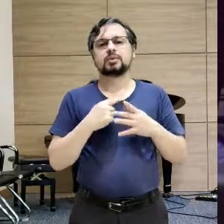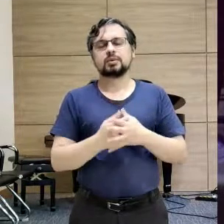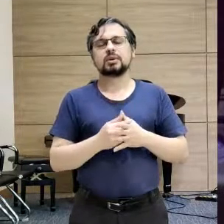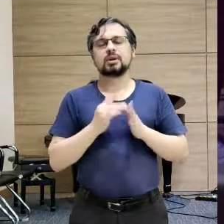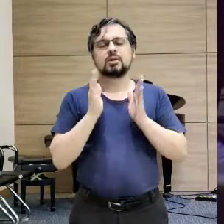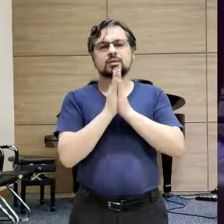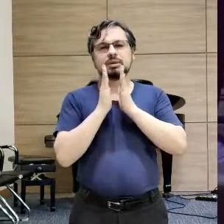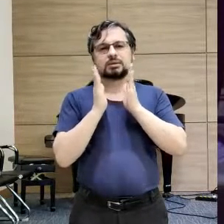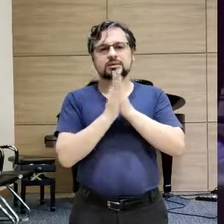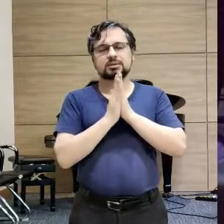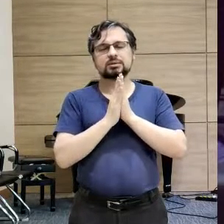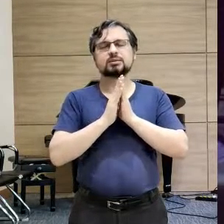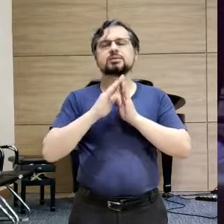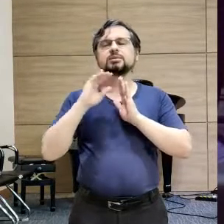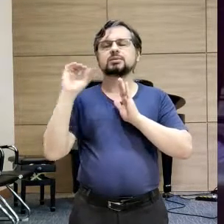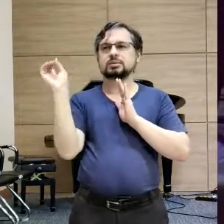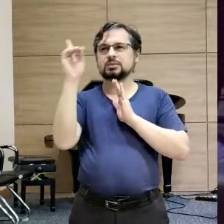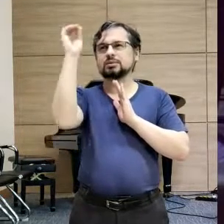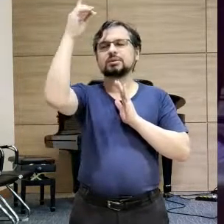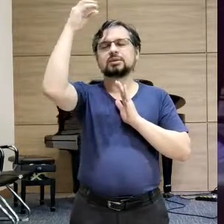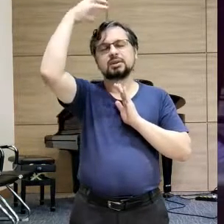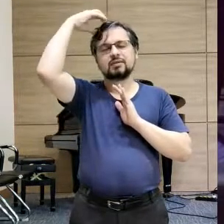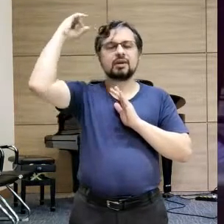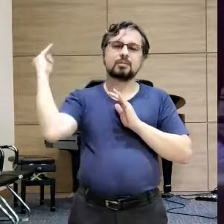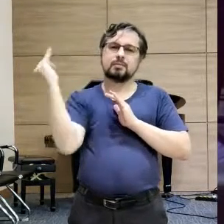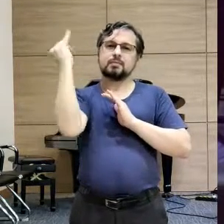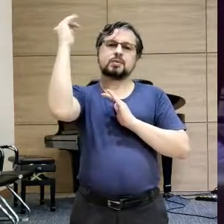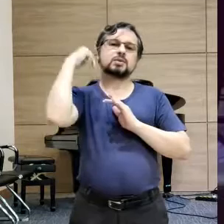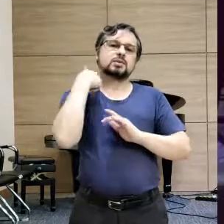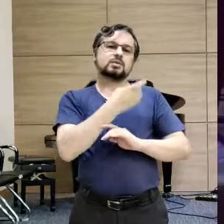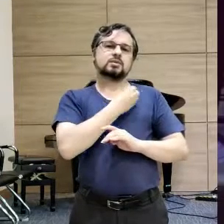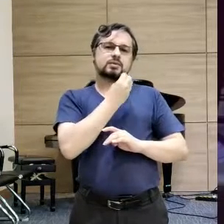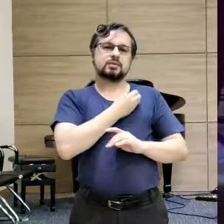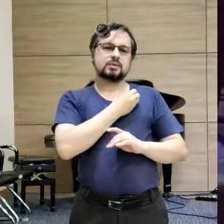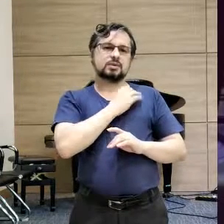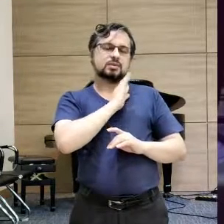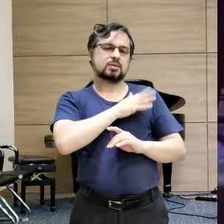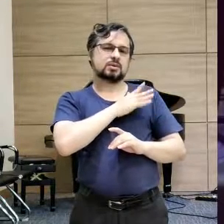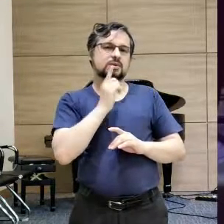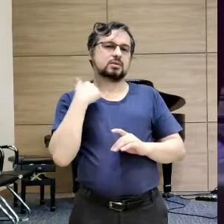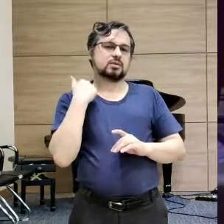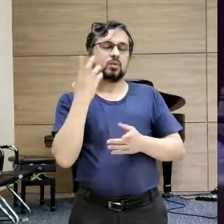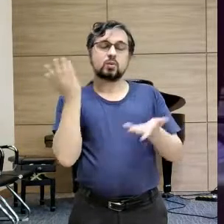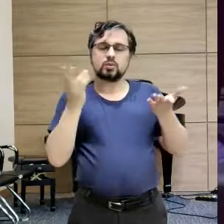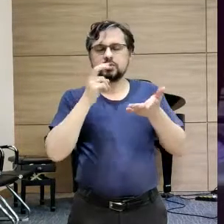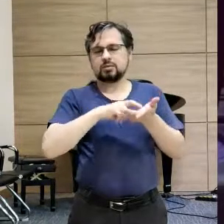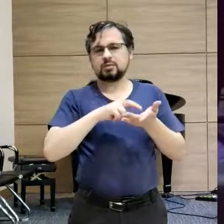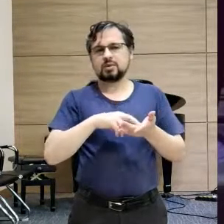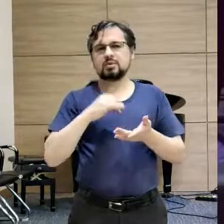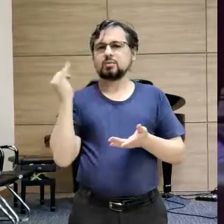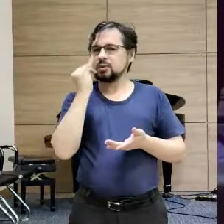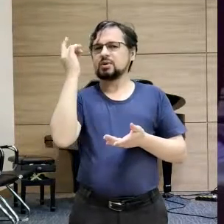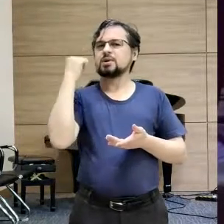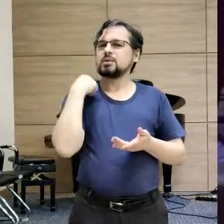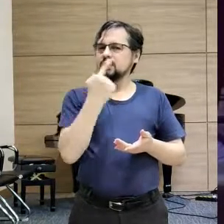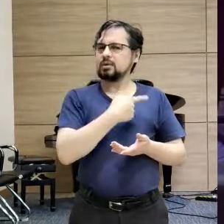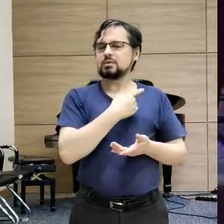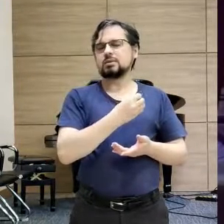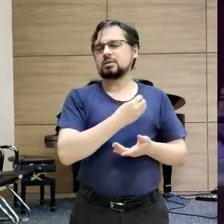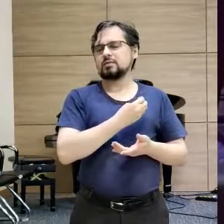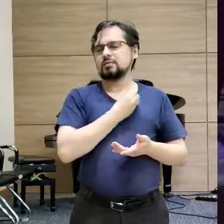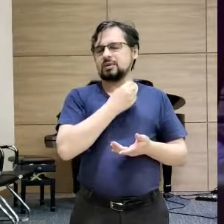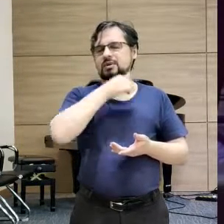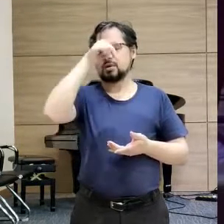Davi é tão importante para nós, é tão importante para o seu coração nessa manhã, é tão importante para a sua história nessa manhã, e